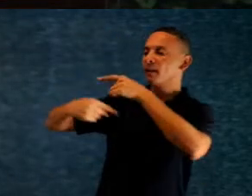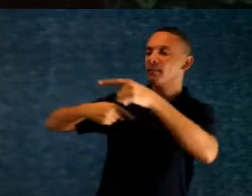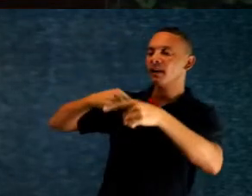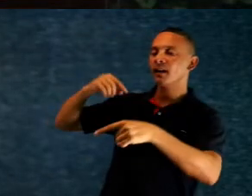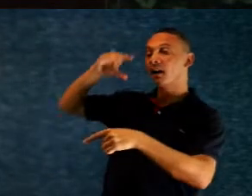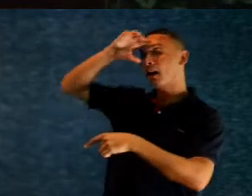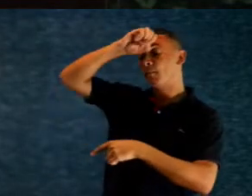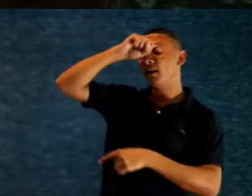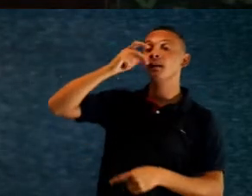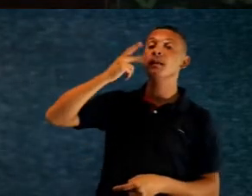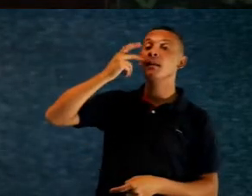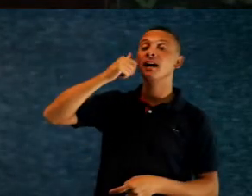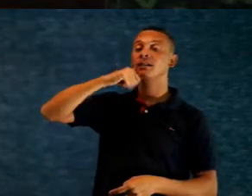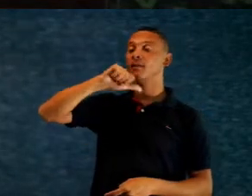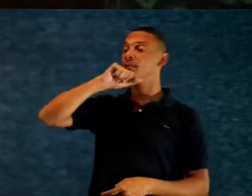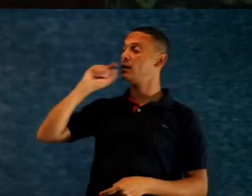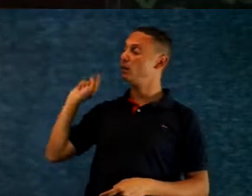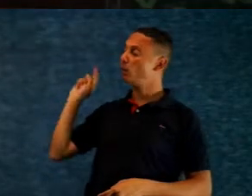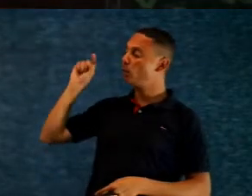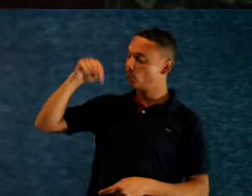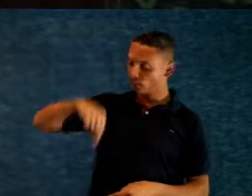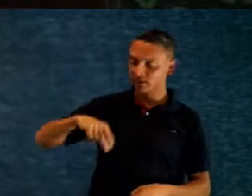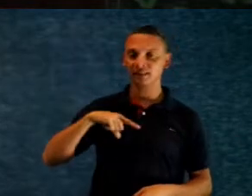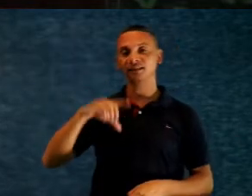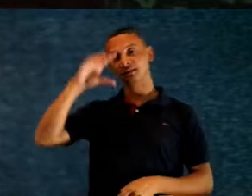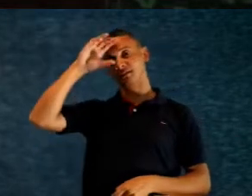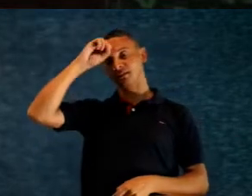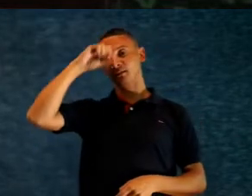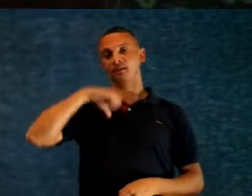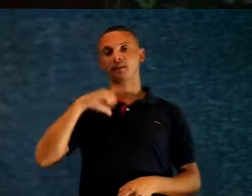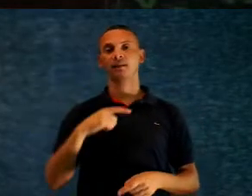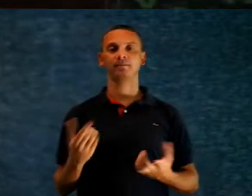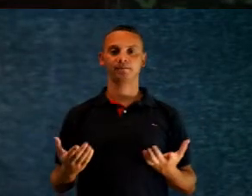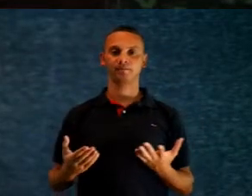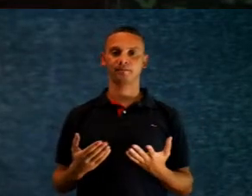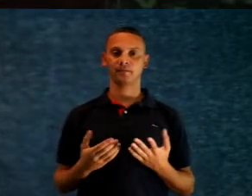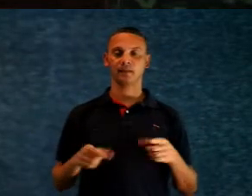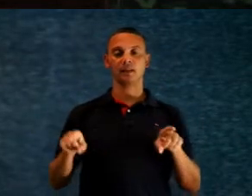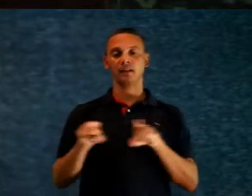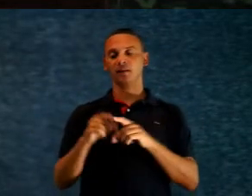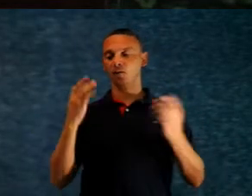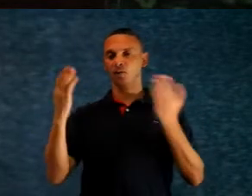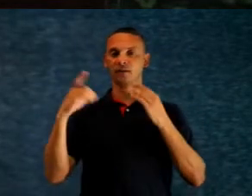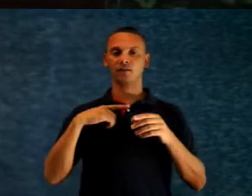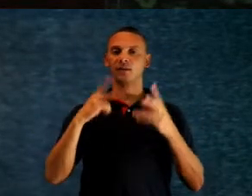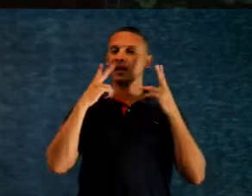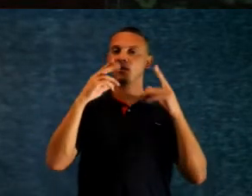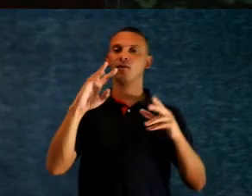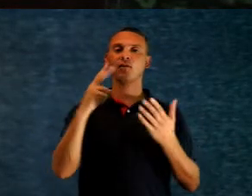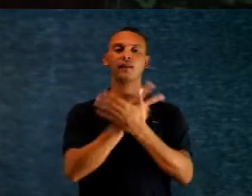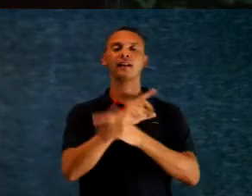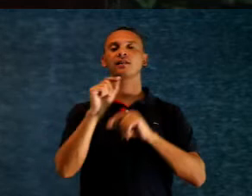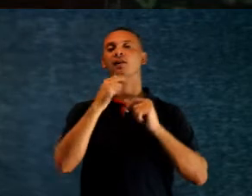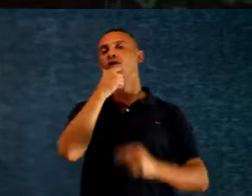com quem são, às vezes, indevida e maldosamente comparados. Assim acontece com Luiz Fernando